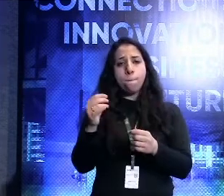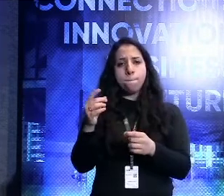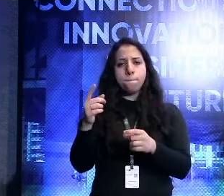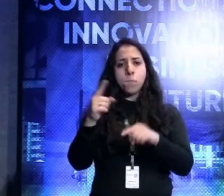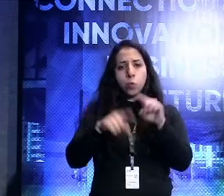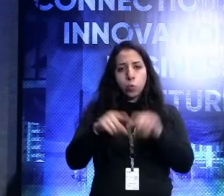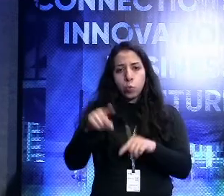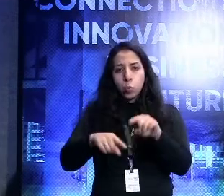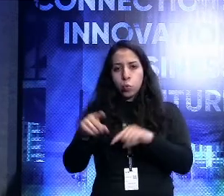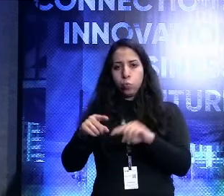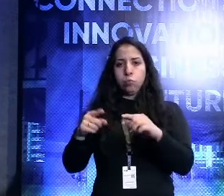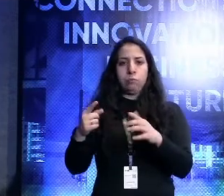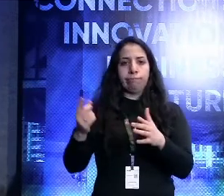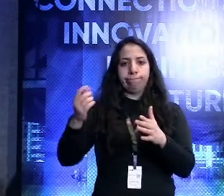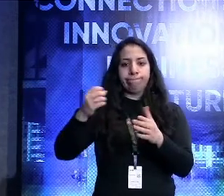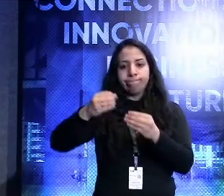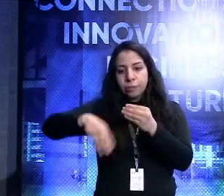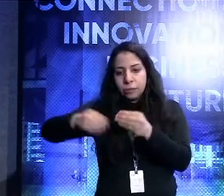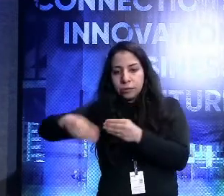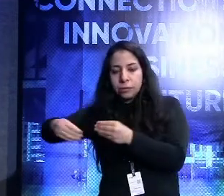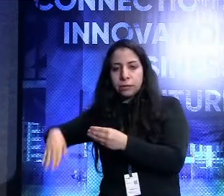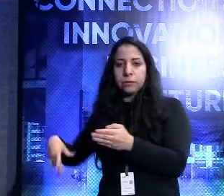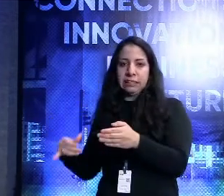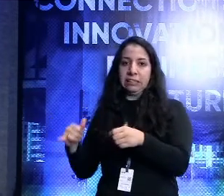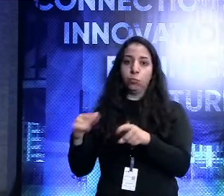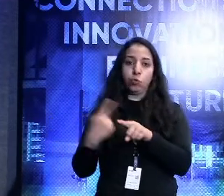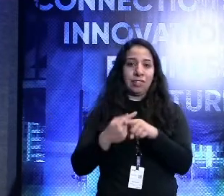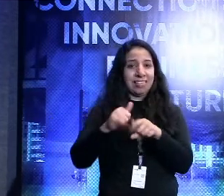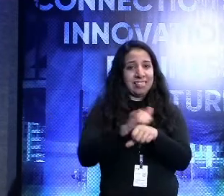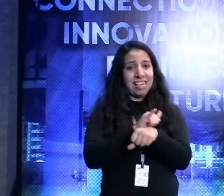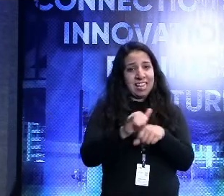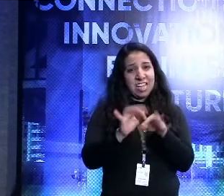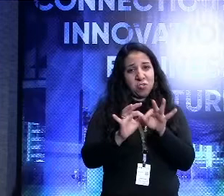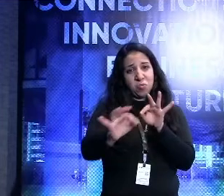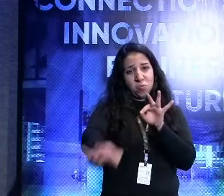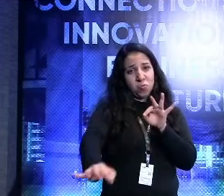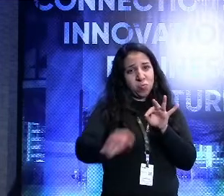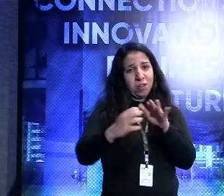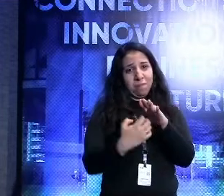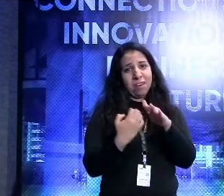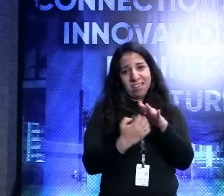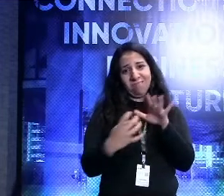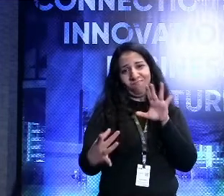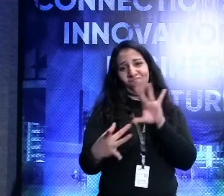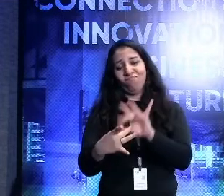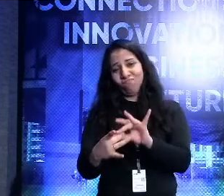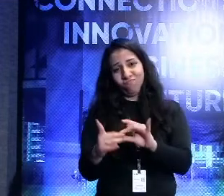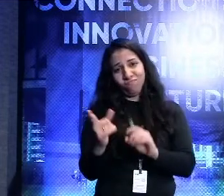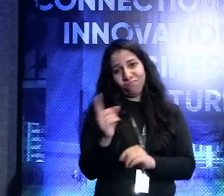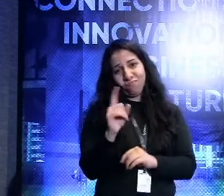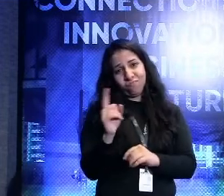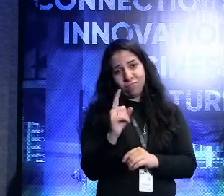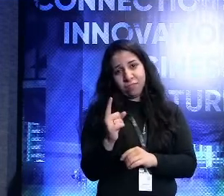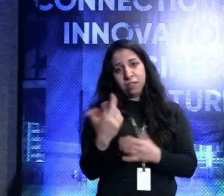porque não são conectados com a estratégia de longo prazo de uma empresa. E, muitas vezes, não são conectados com qual é o real problema do consumidor e o que